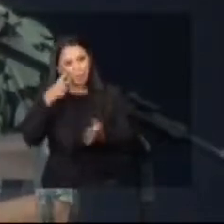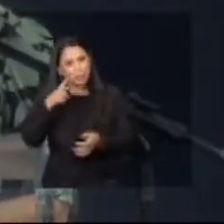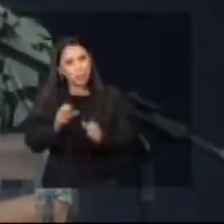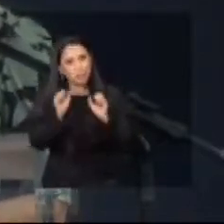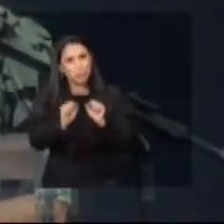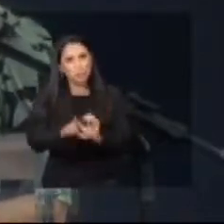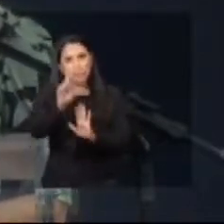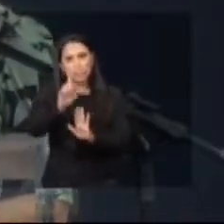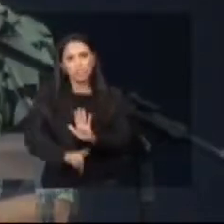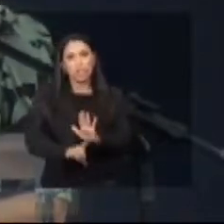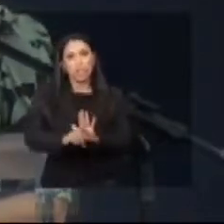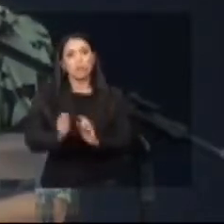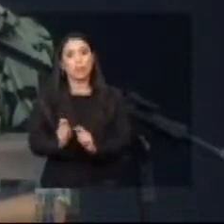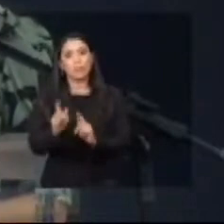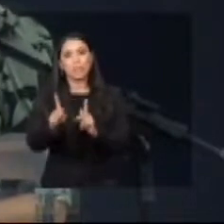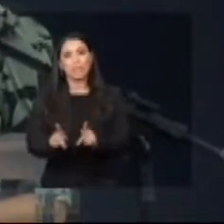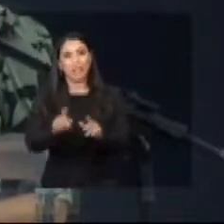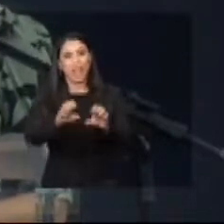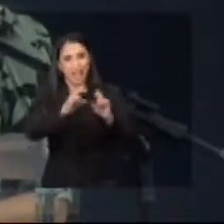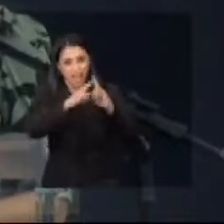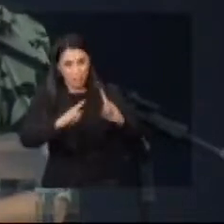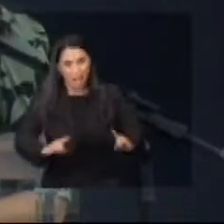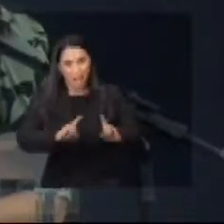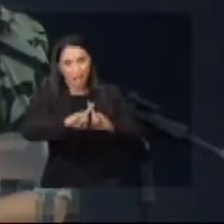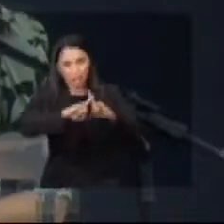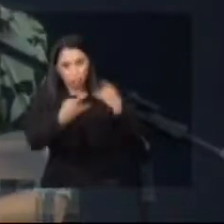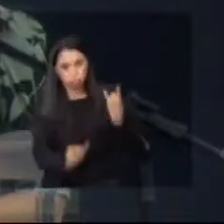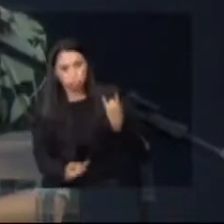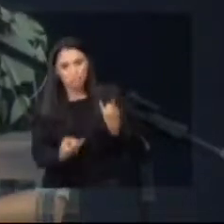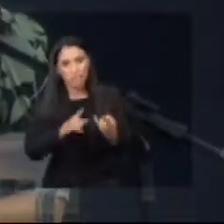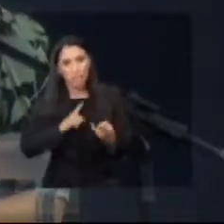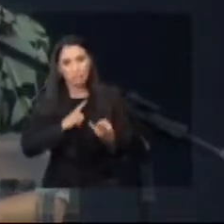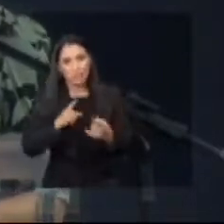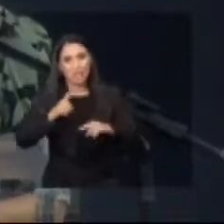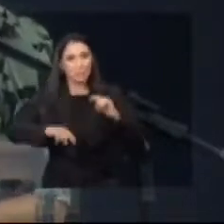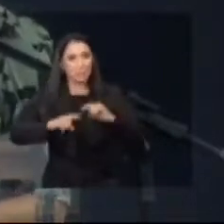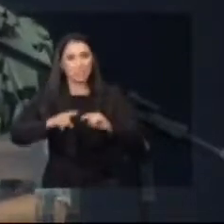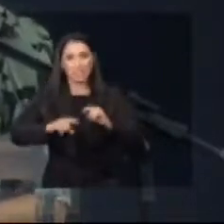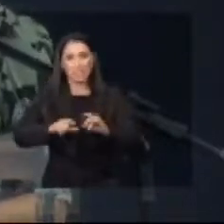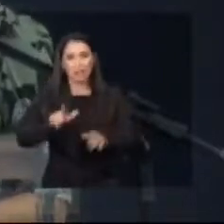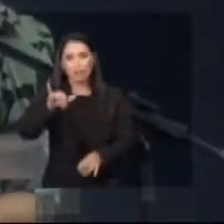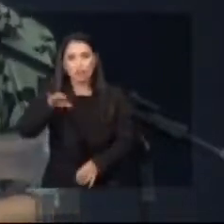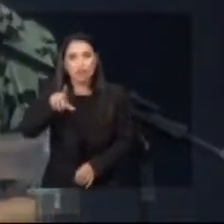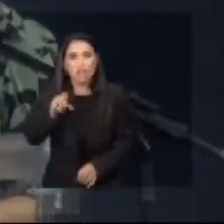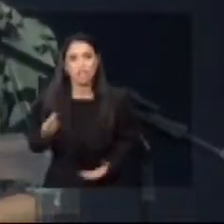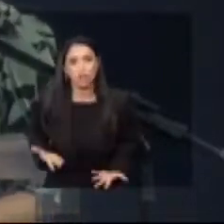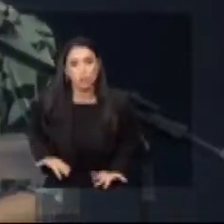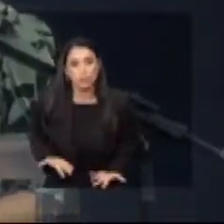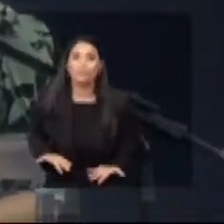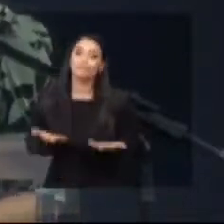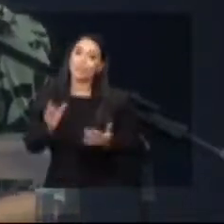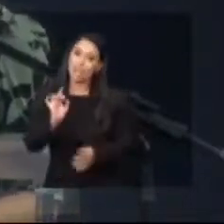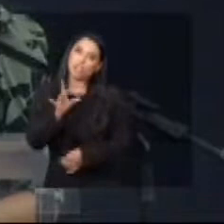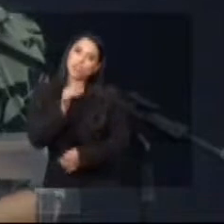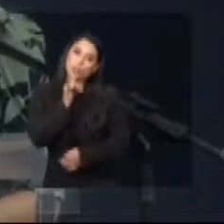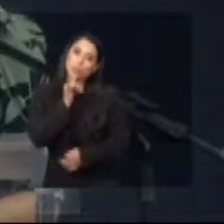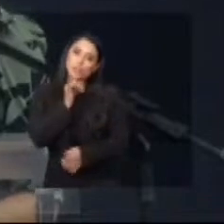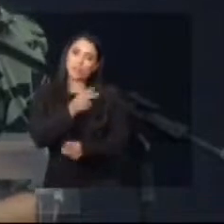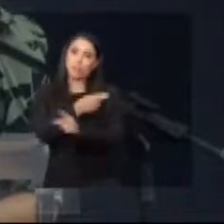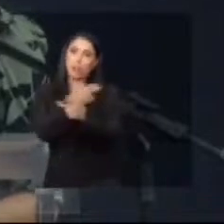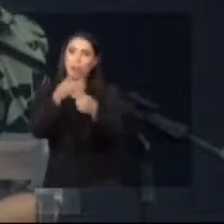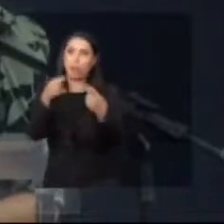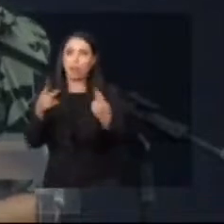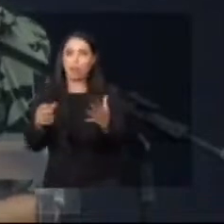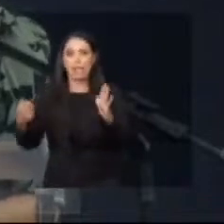a barraca foi quebrada todos os seus bens tiveram o mesmo destino a caçamba de um caminhão de lixo esse é apenas um exemplo das